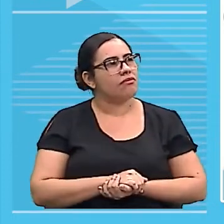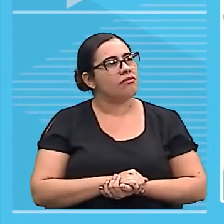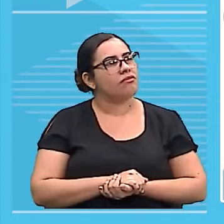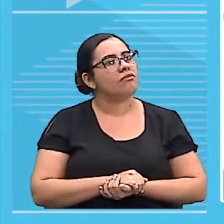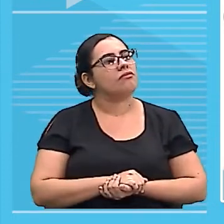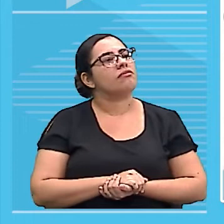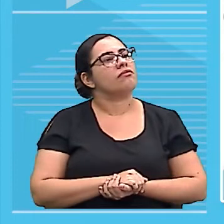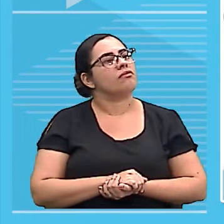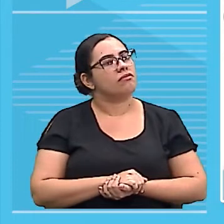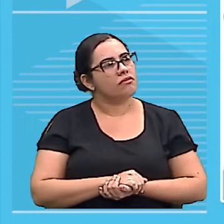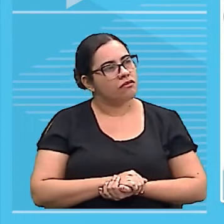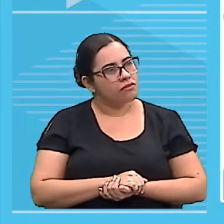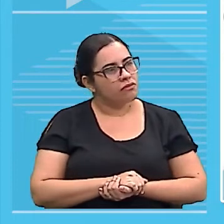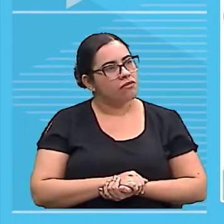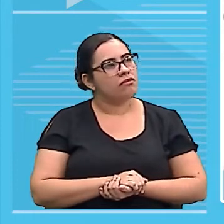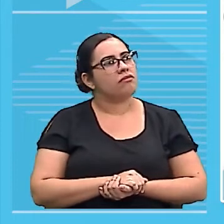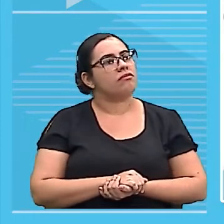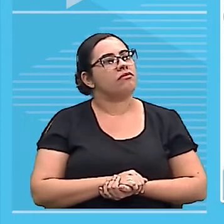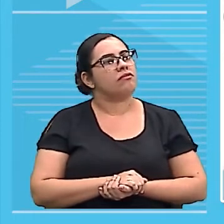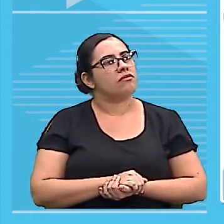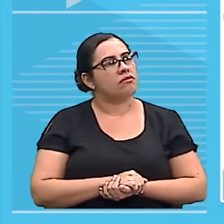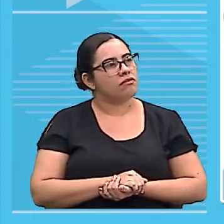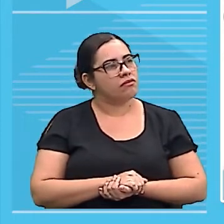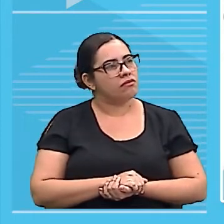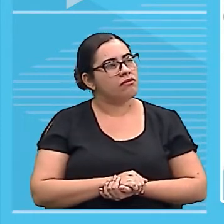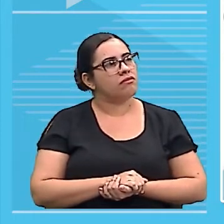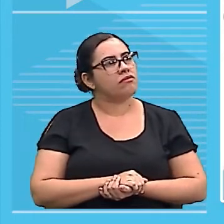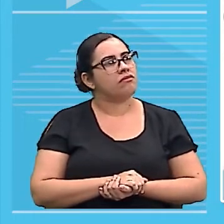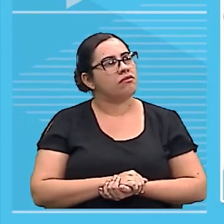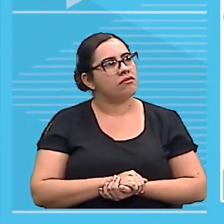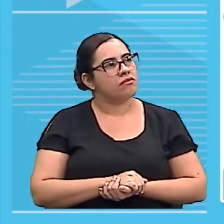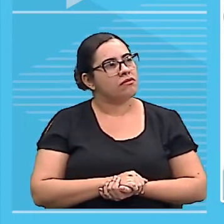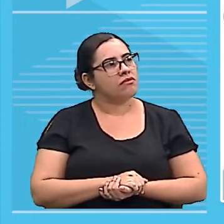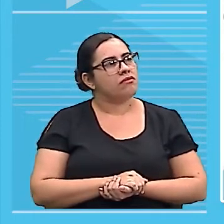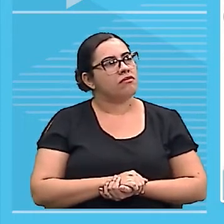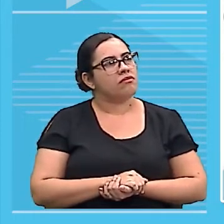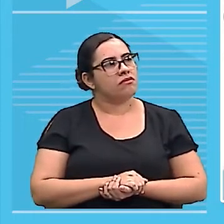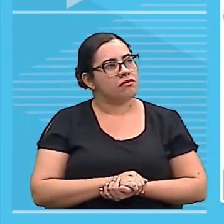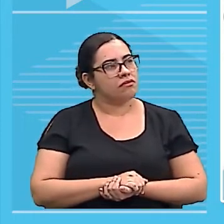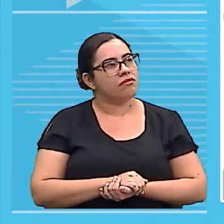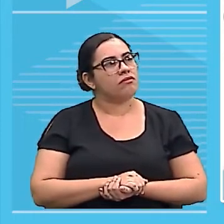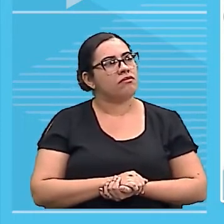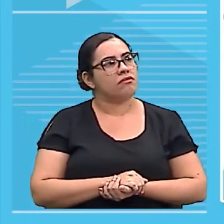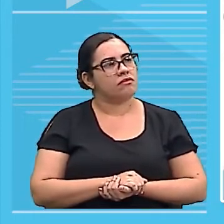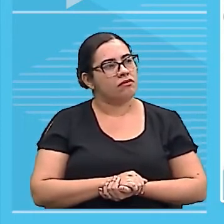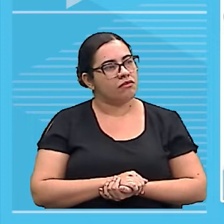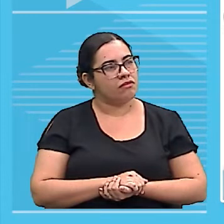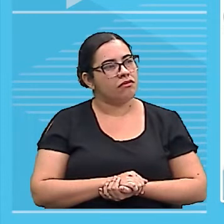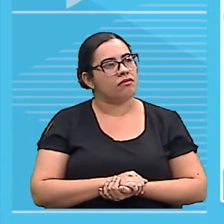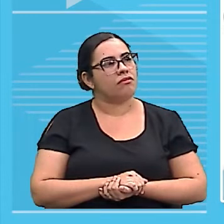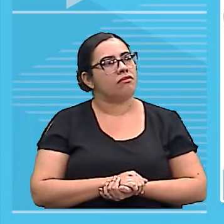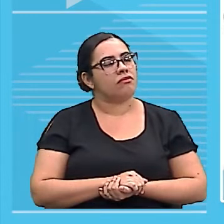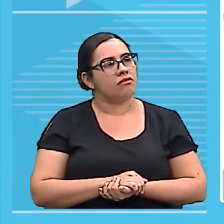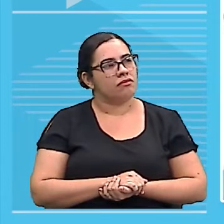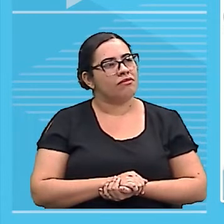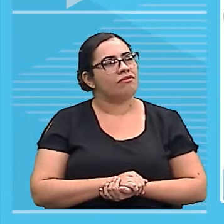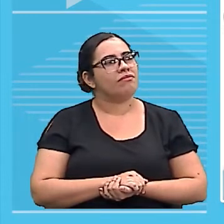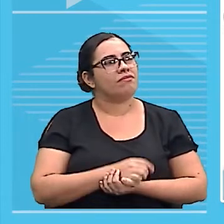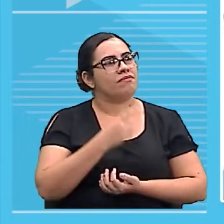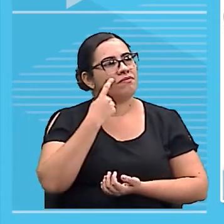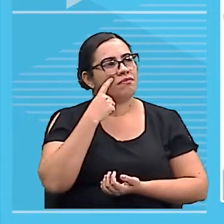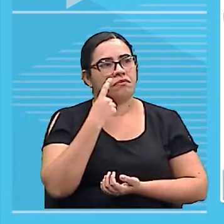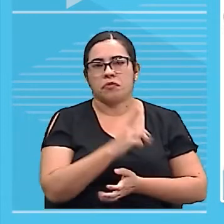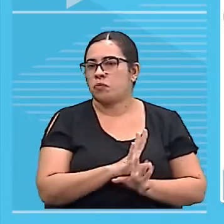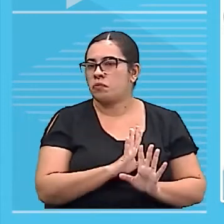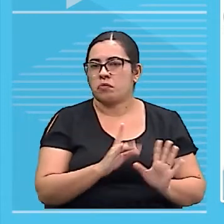se entrando pelo Polo Positivo pelo perdão entrando pelo polo negativo Oi jovens